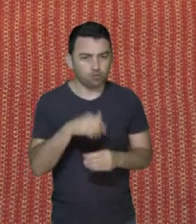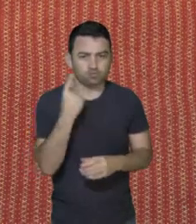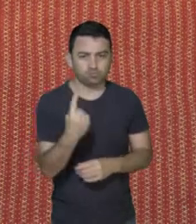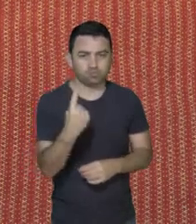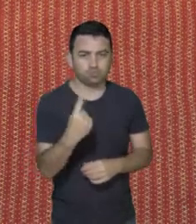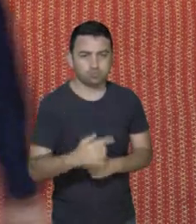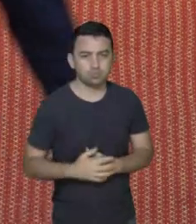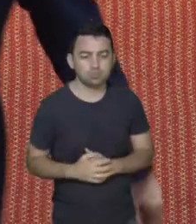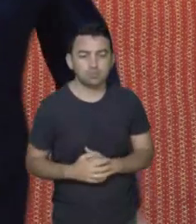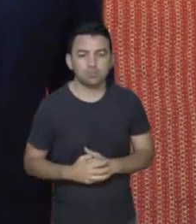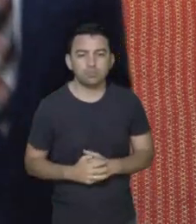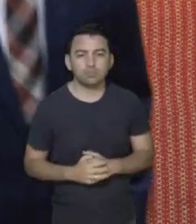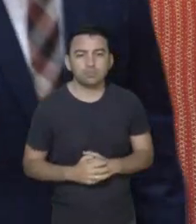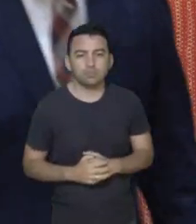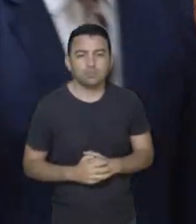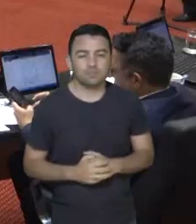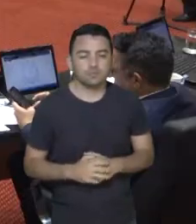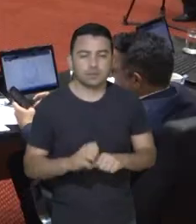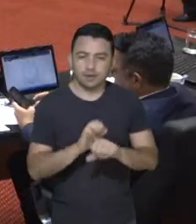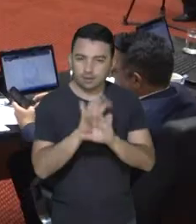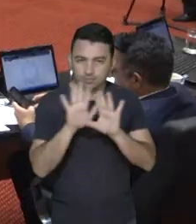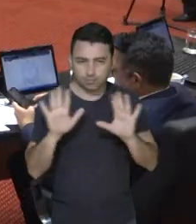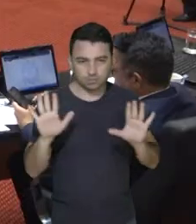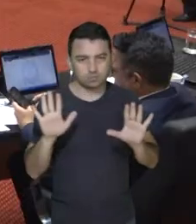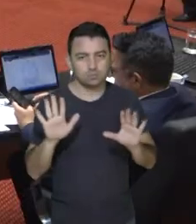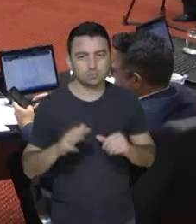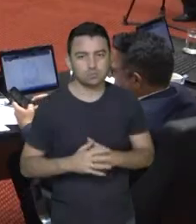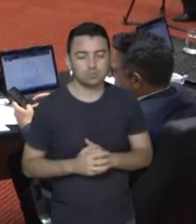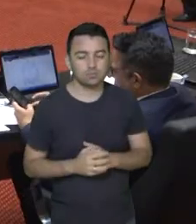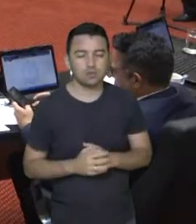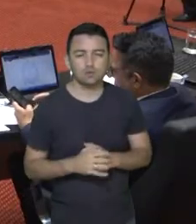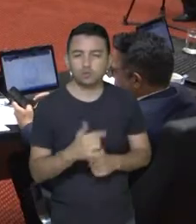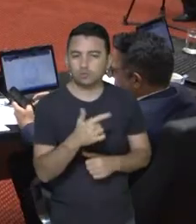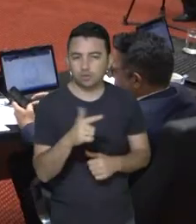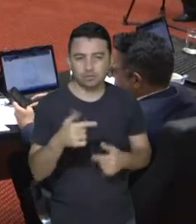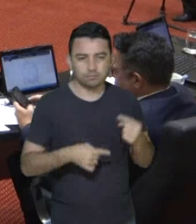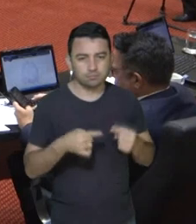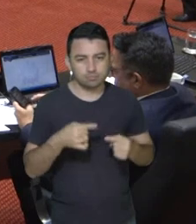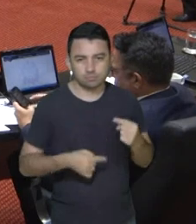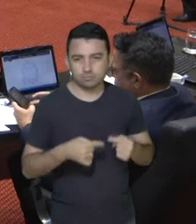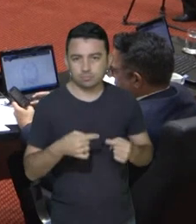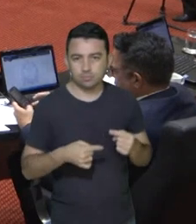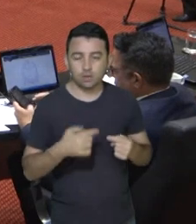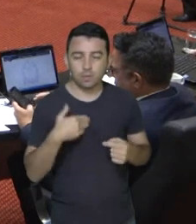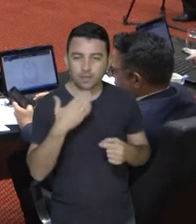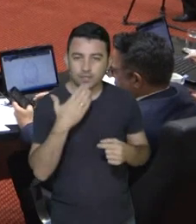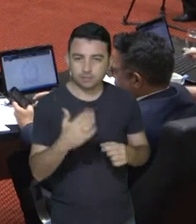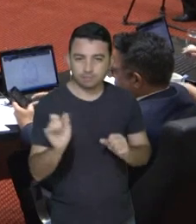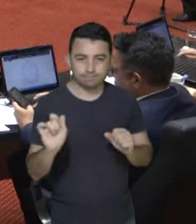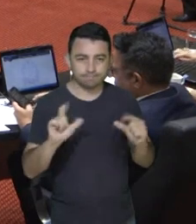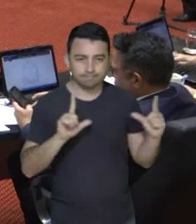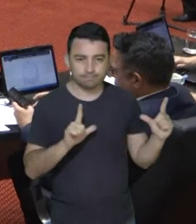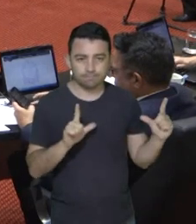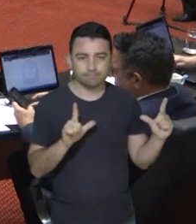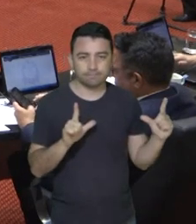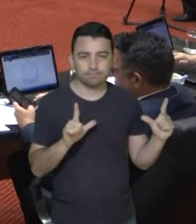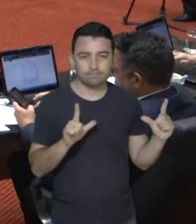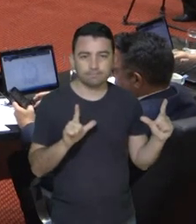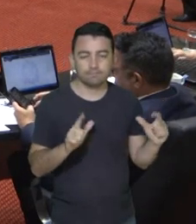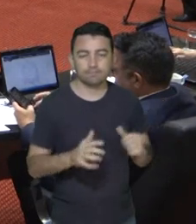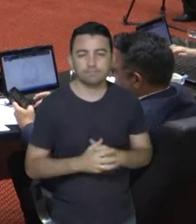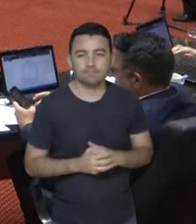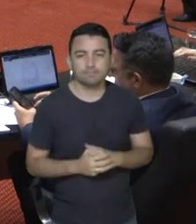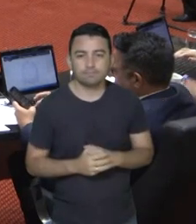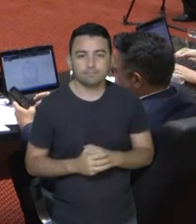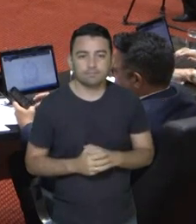presidente. Feito o esclarecimento, não havendo quem queira discutir, solicito a abertura do painel